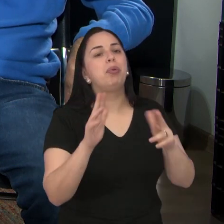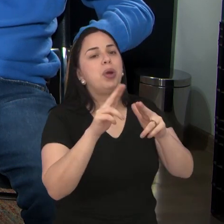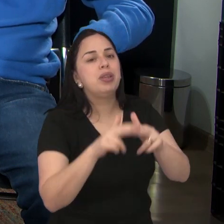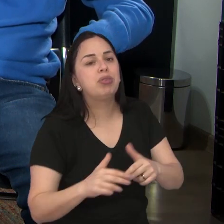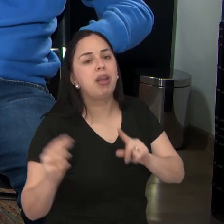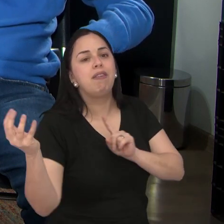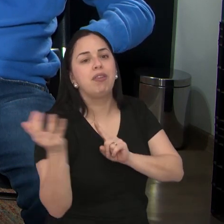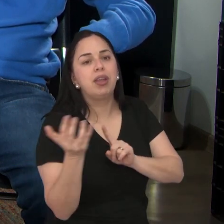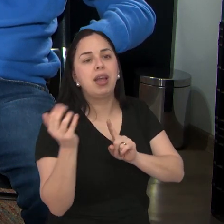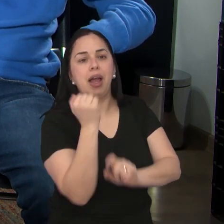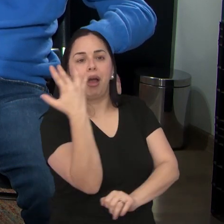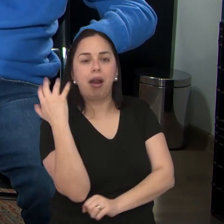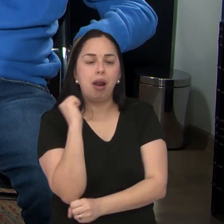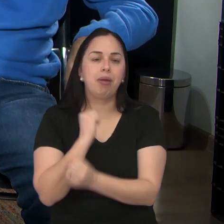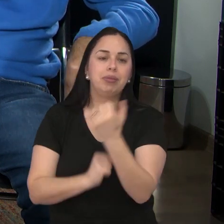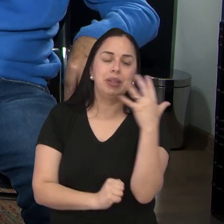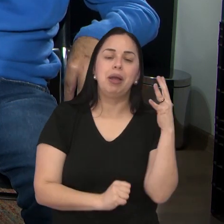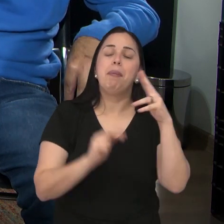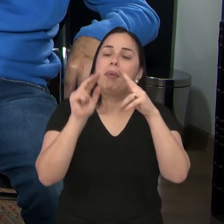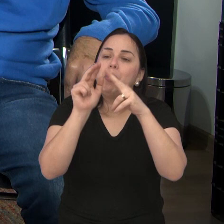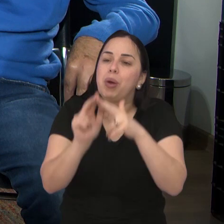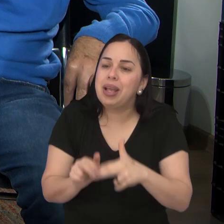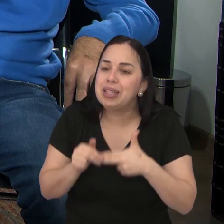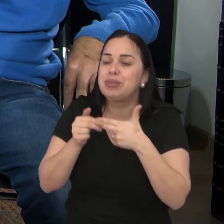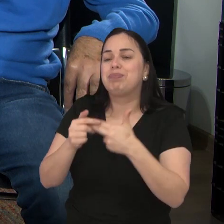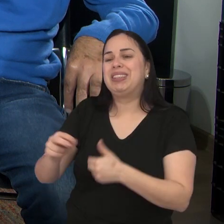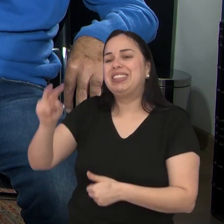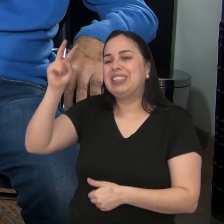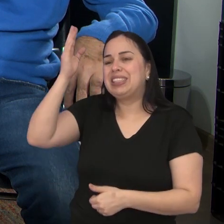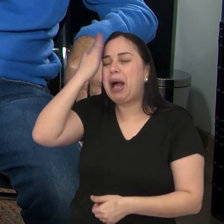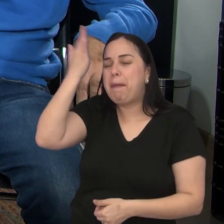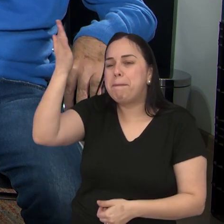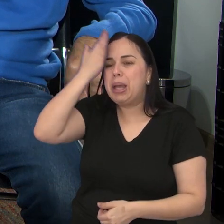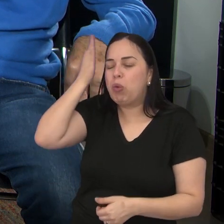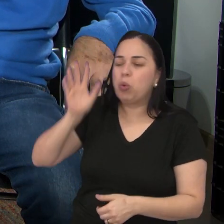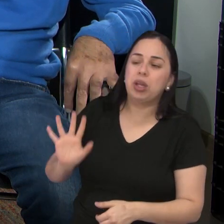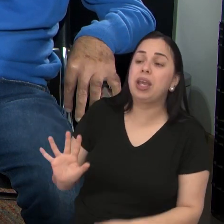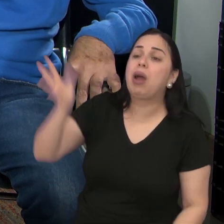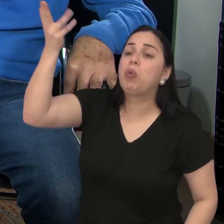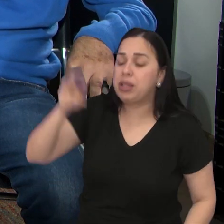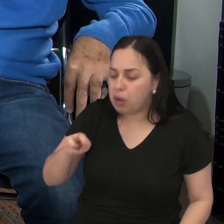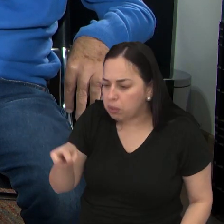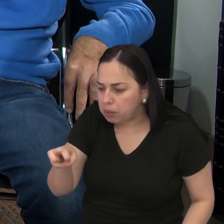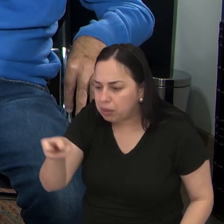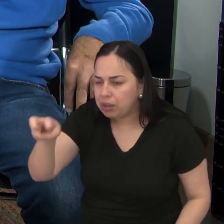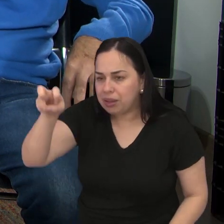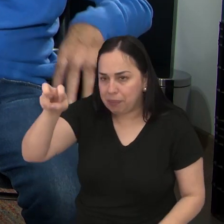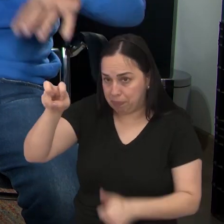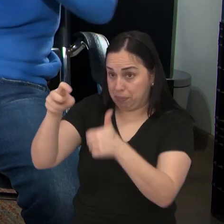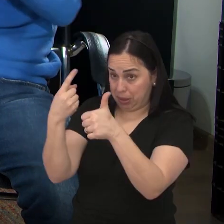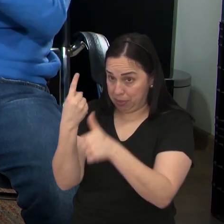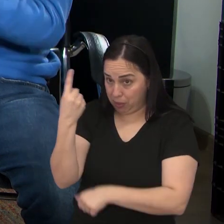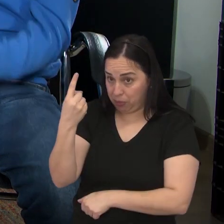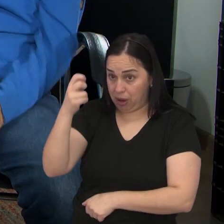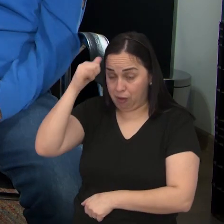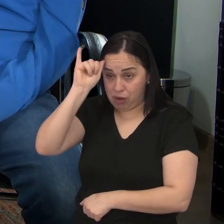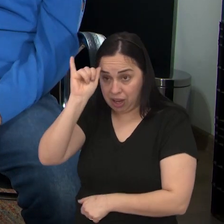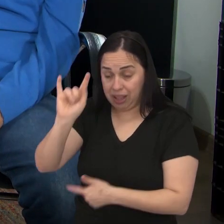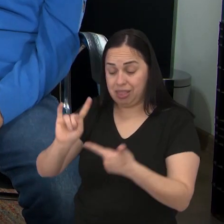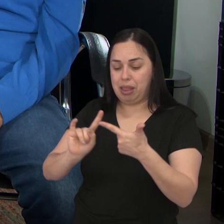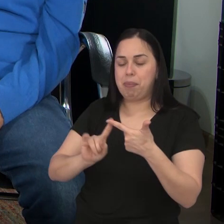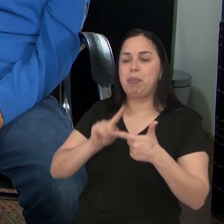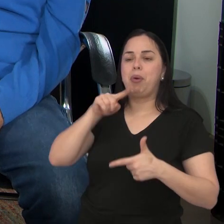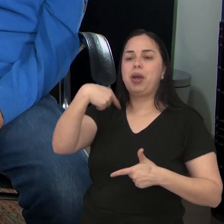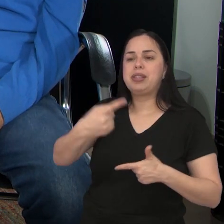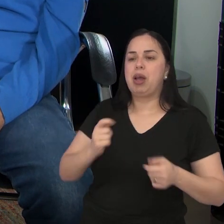cidade. Então você tem que ler esta paisagem, saber ler. Então, caindo em São José dos Campos,